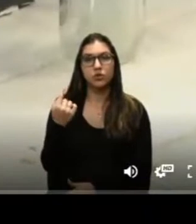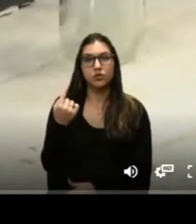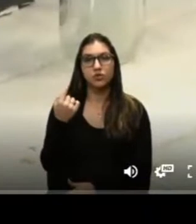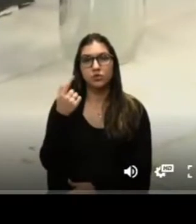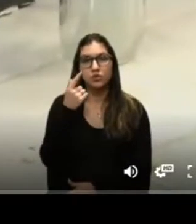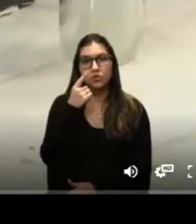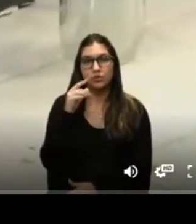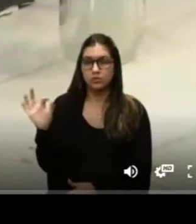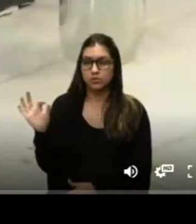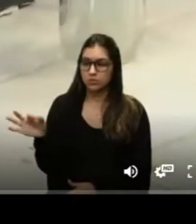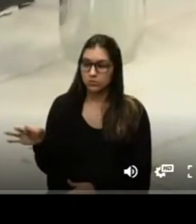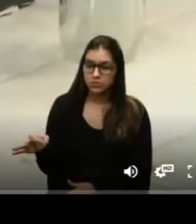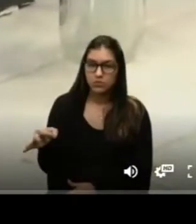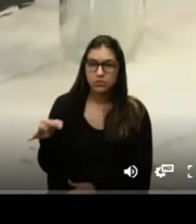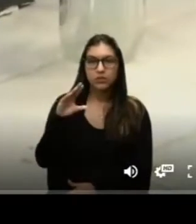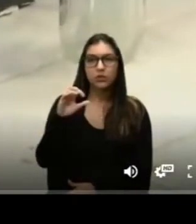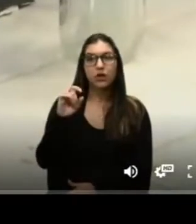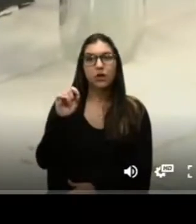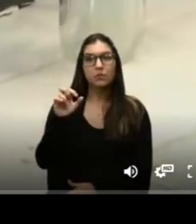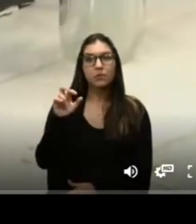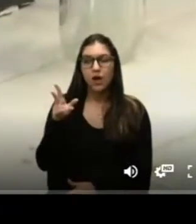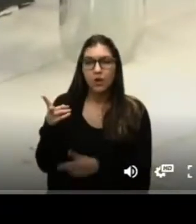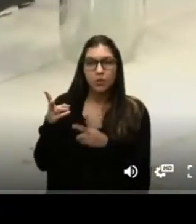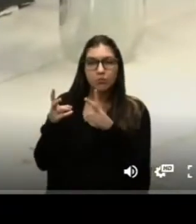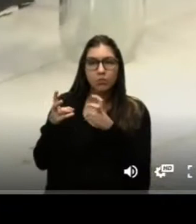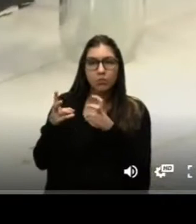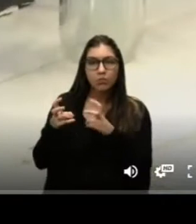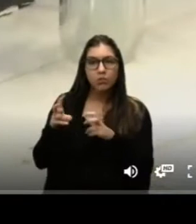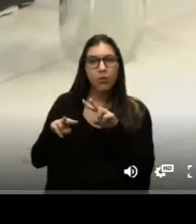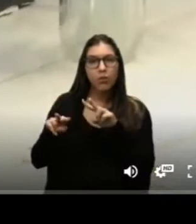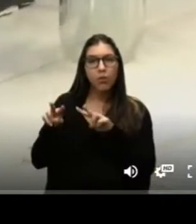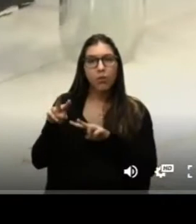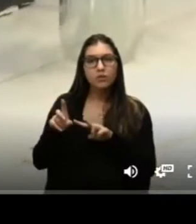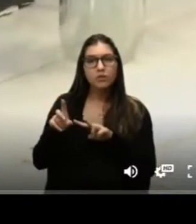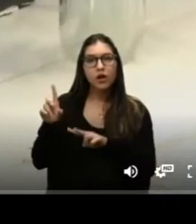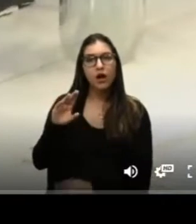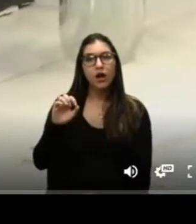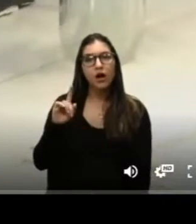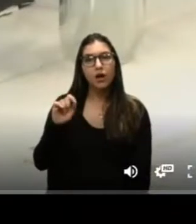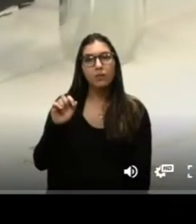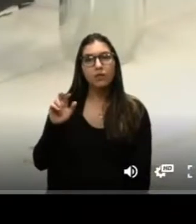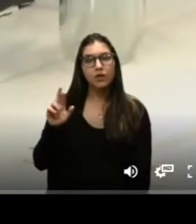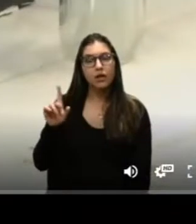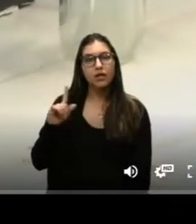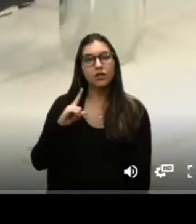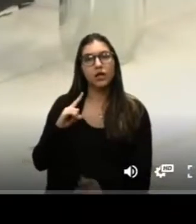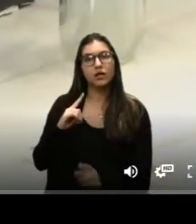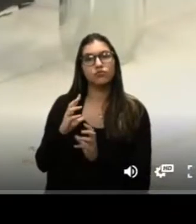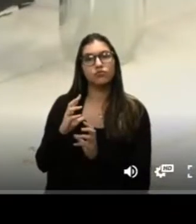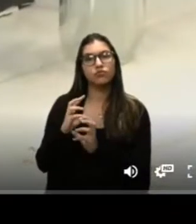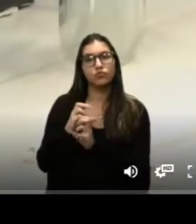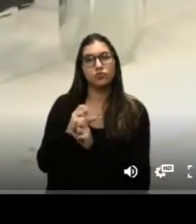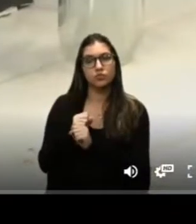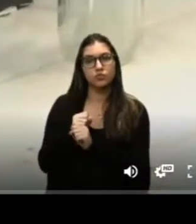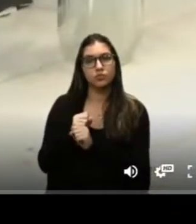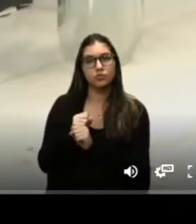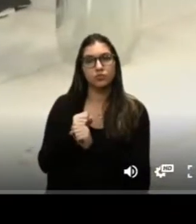colocar o capilar, até que nós vamos observar que esse capilar ele esteja fechado.